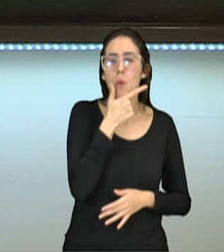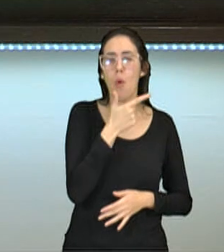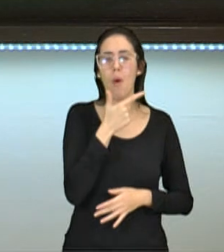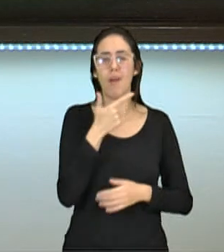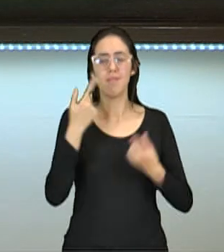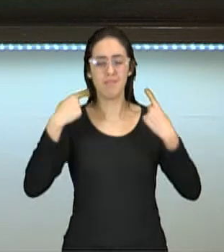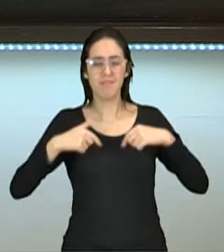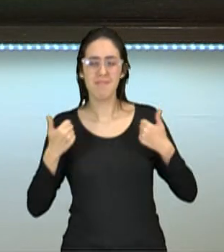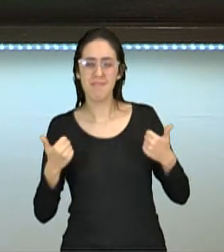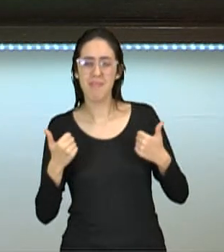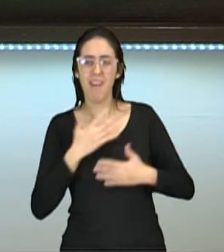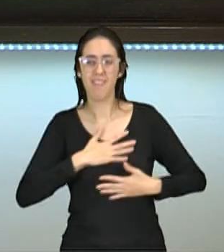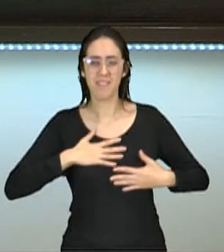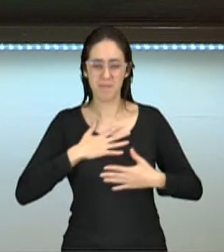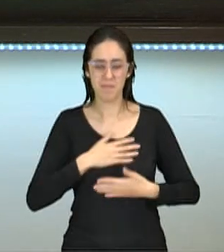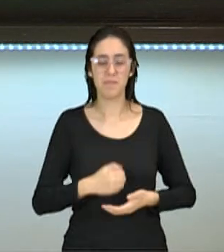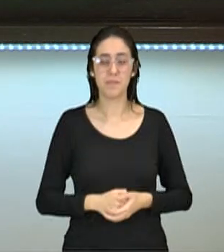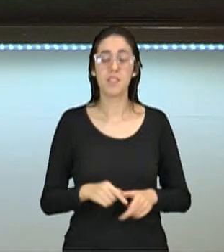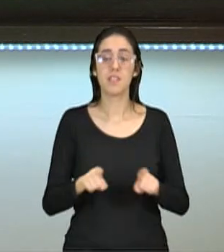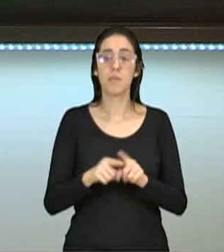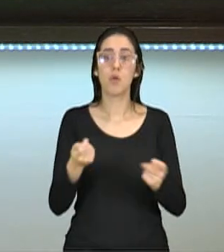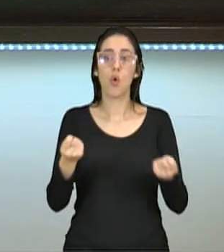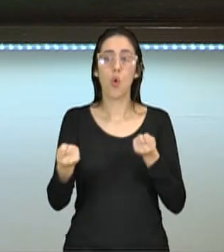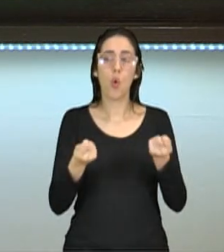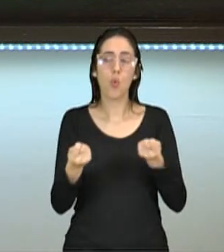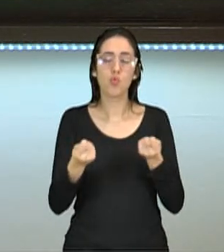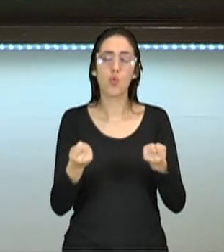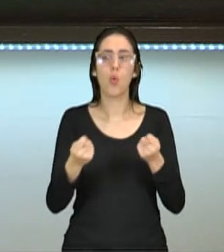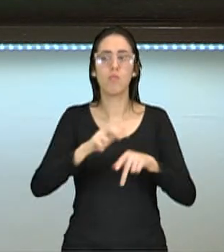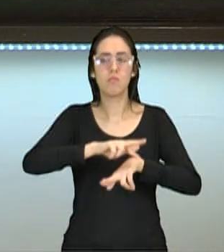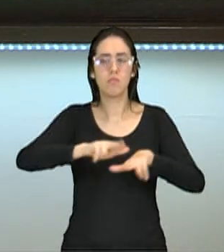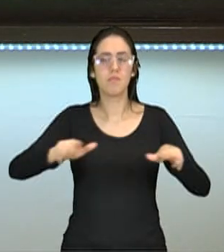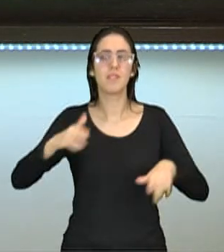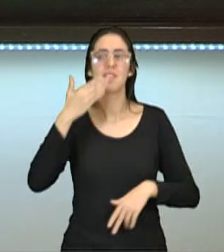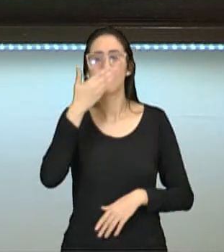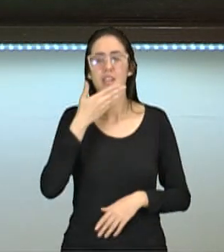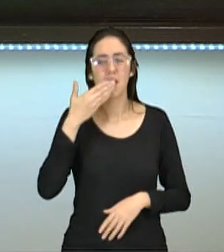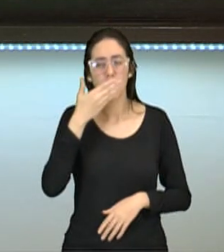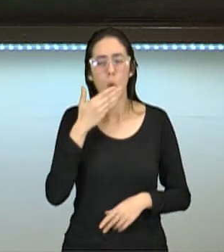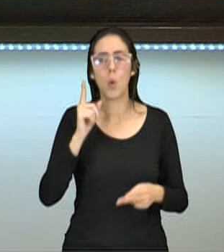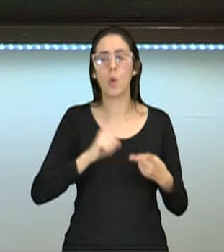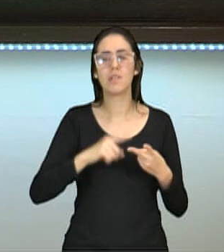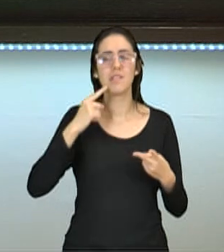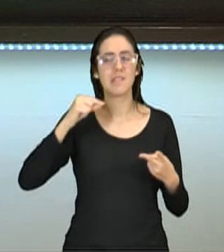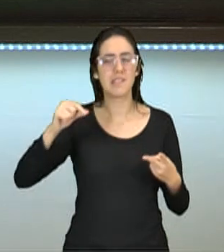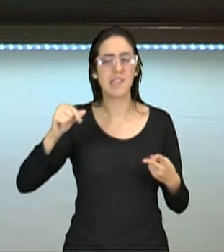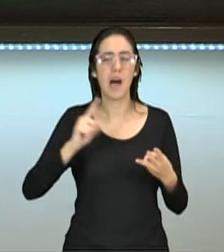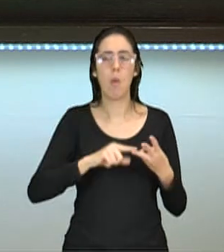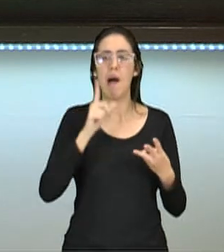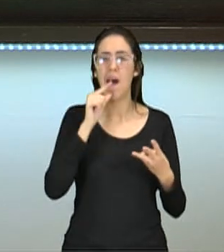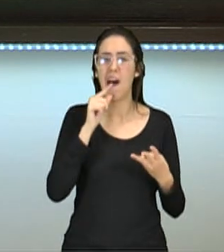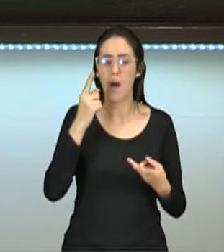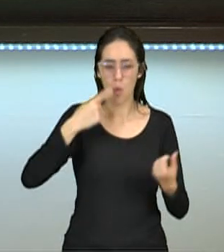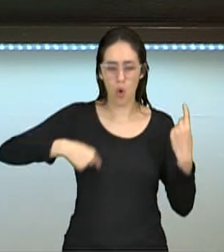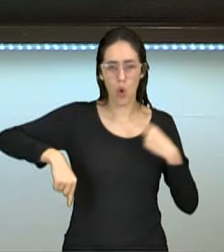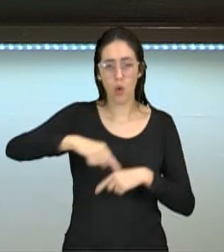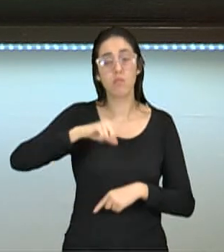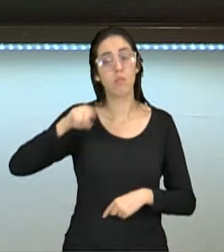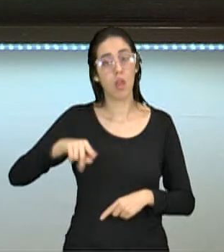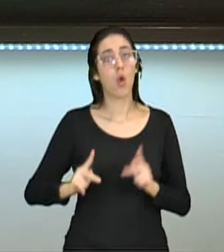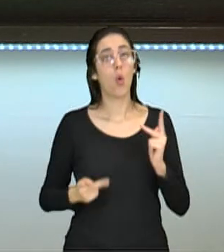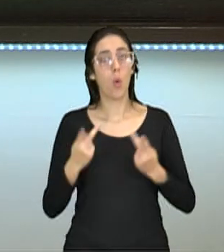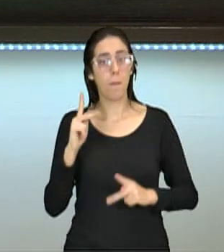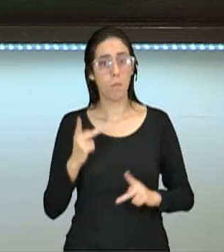O controle de substâncias como a glicose, a quantidade de sal, de água no corpo, também são hormônios